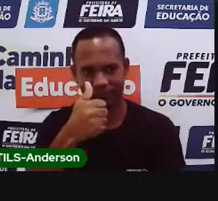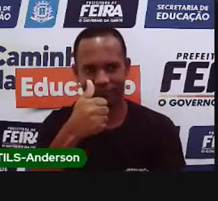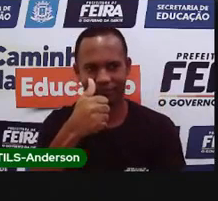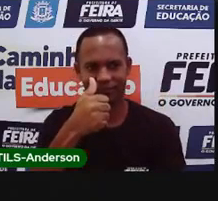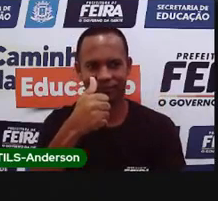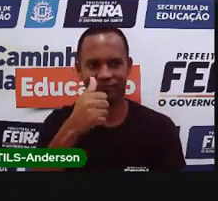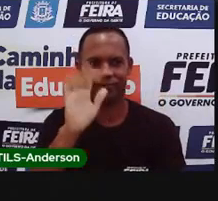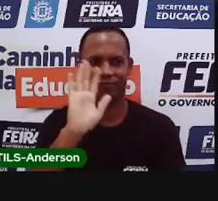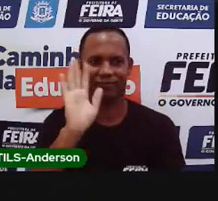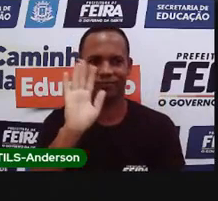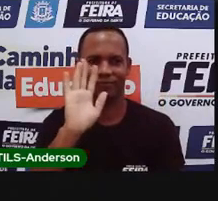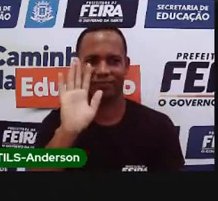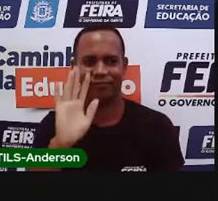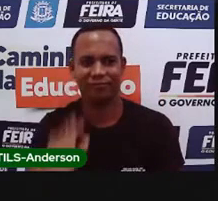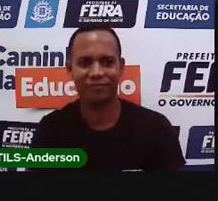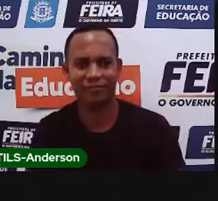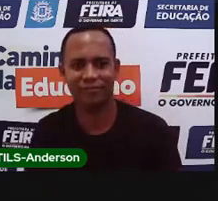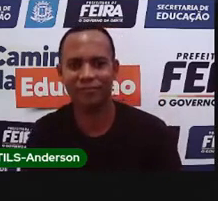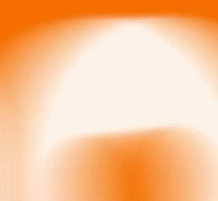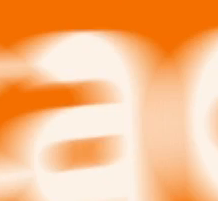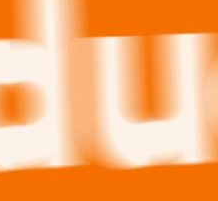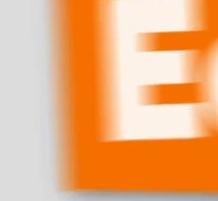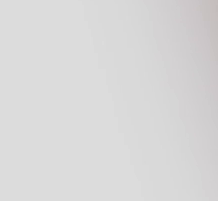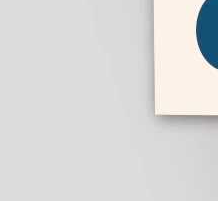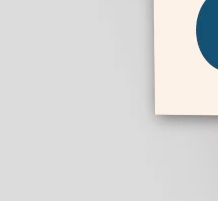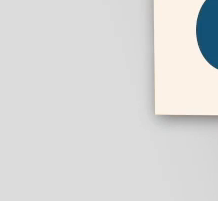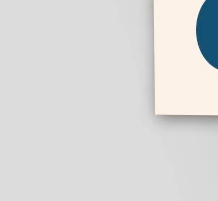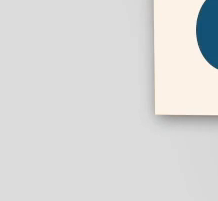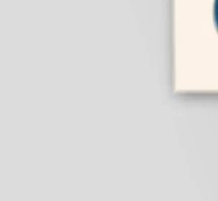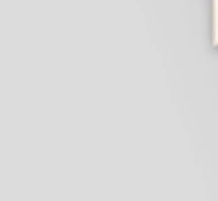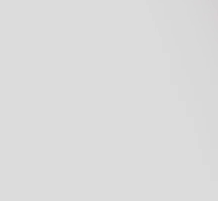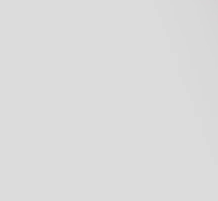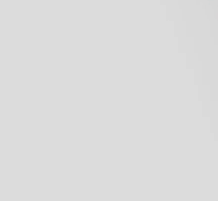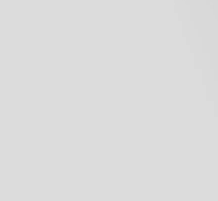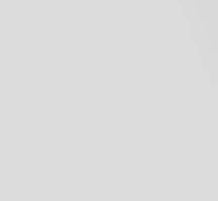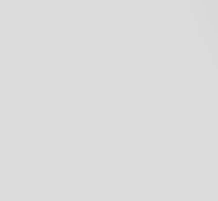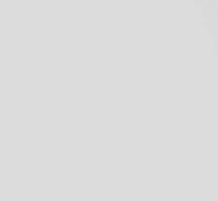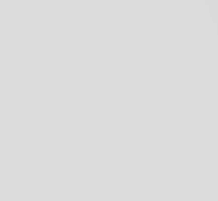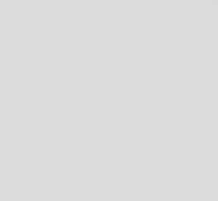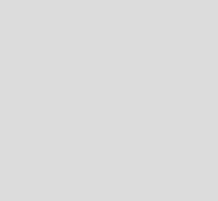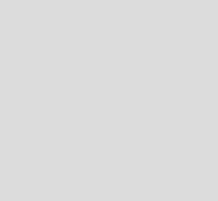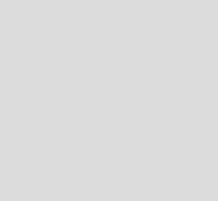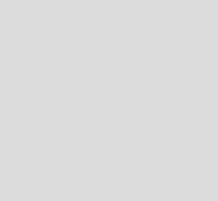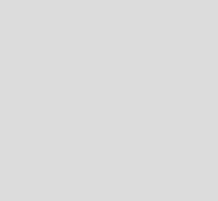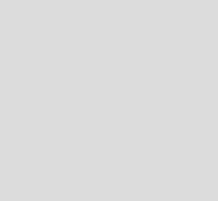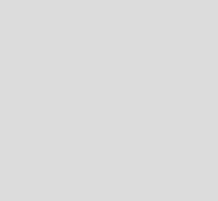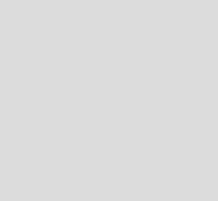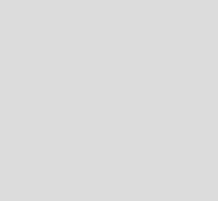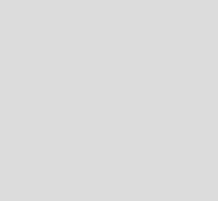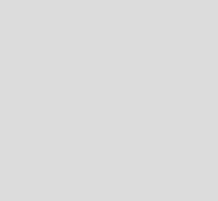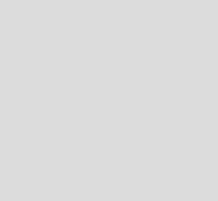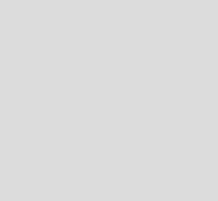aula. Tchau. Tchau. Tchau. Tchau. Tchau.